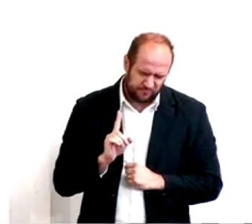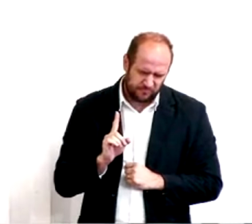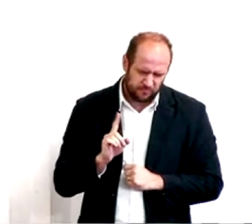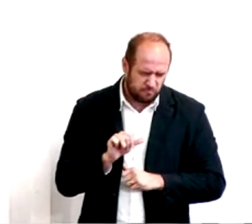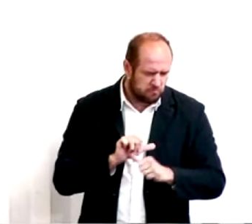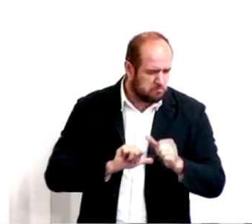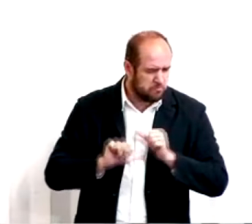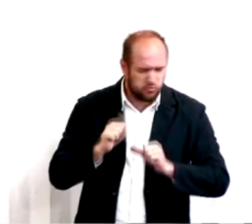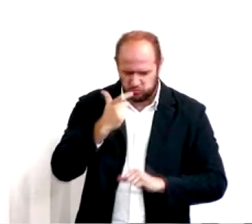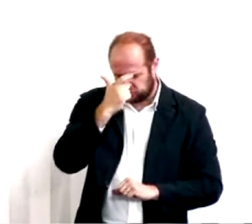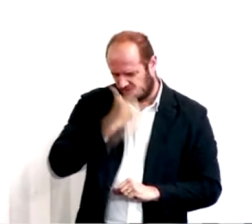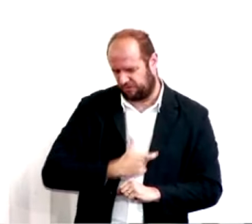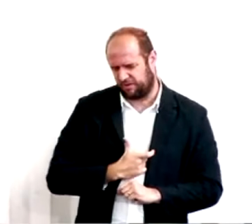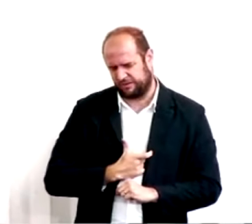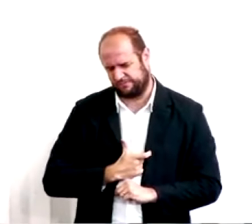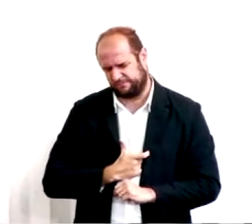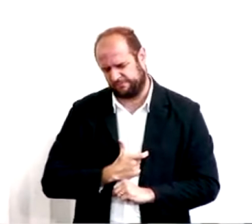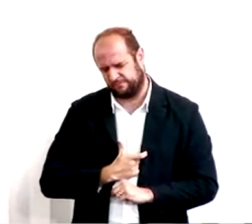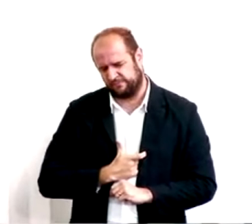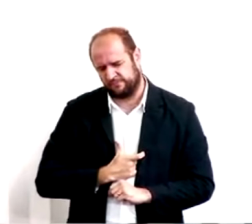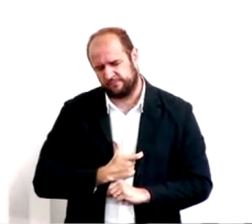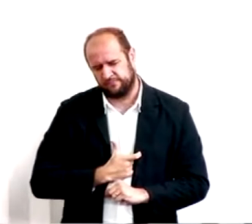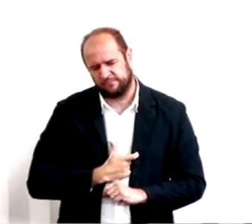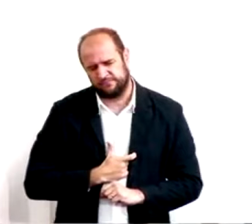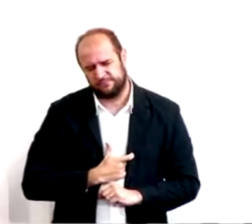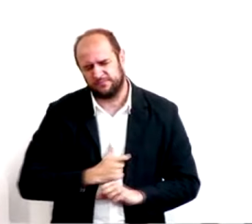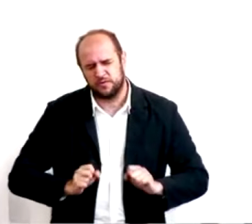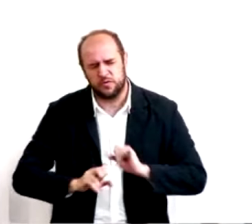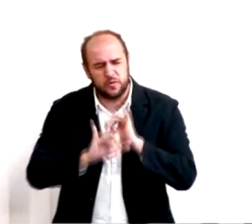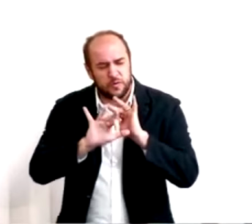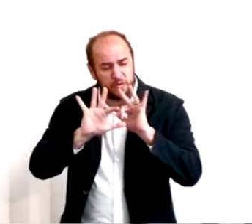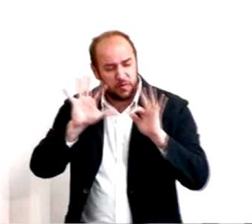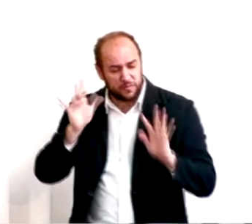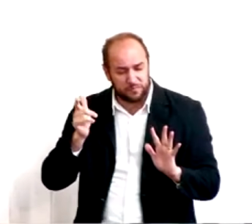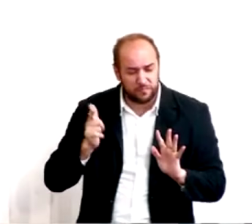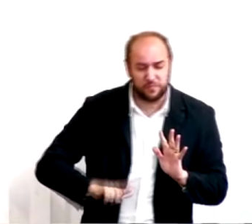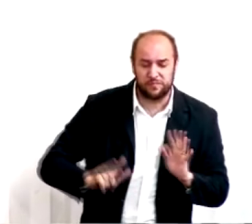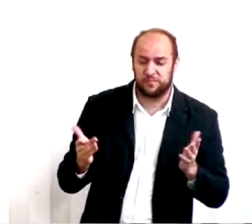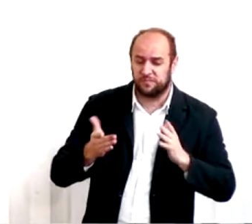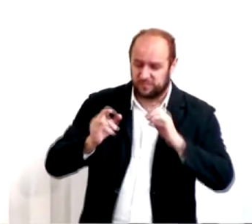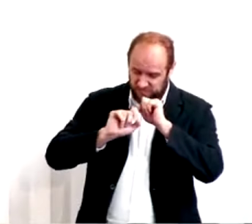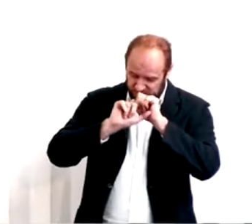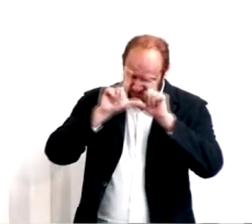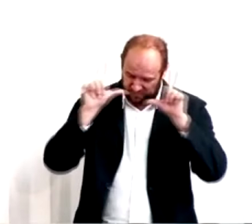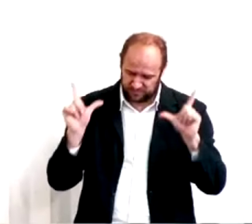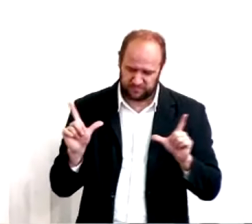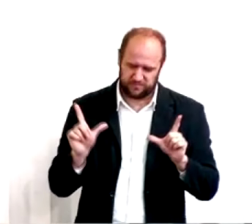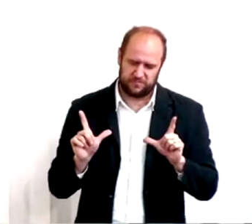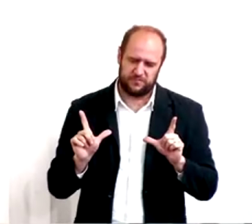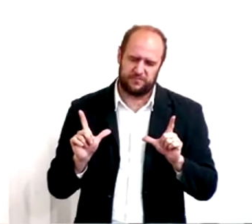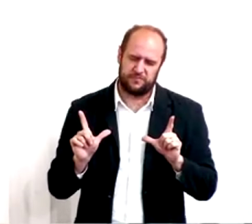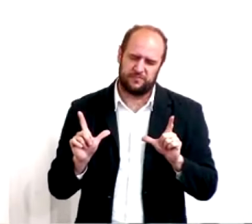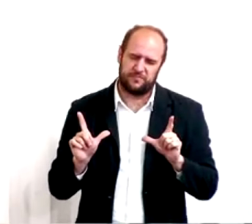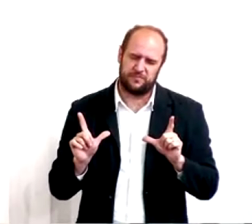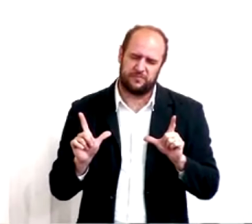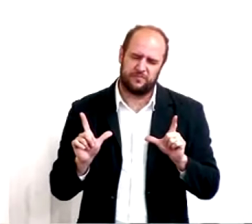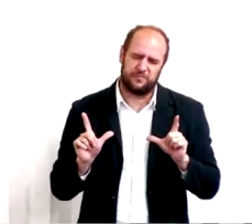poder é este Olá seja glorificado mais uma vez nessa manhã porque o Igreja Senhor a tua igreja